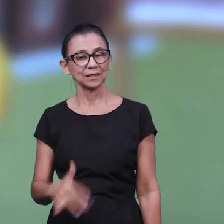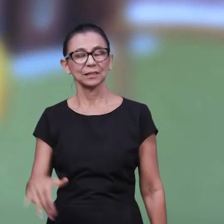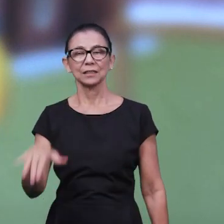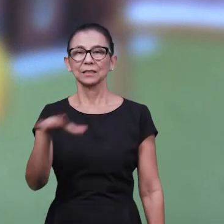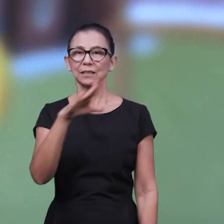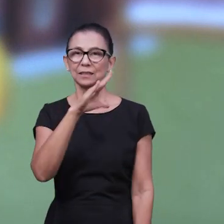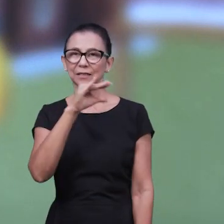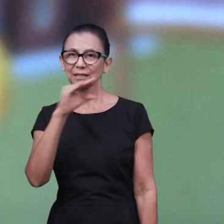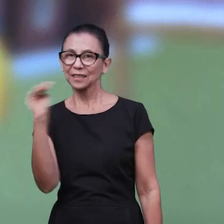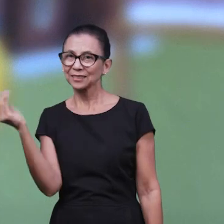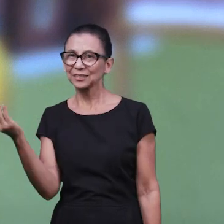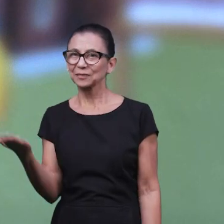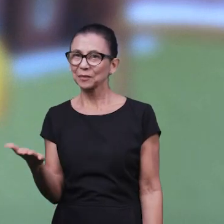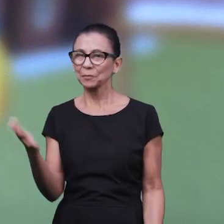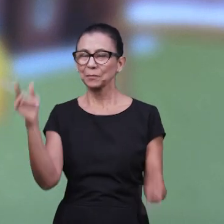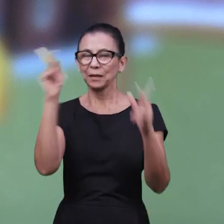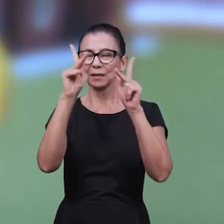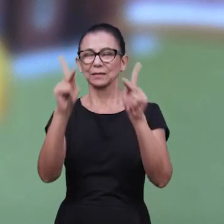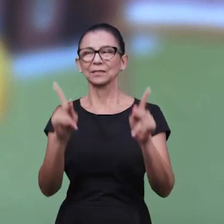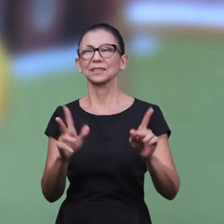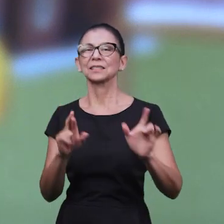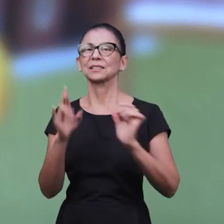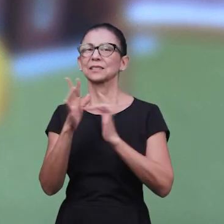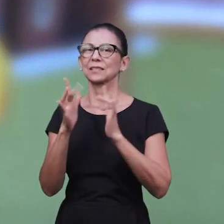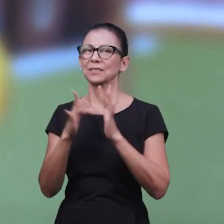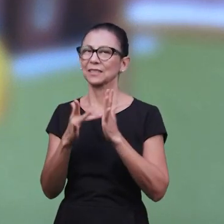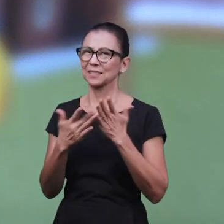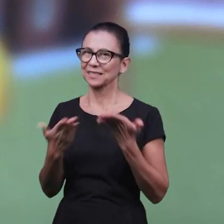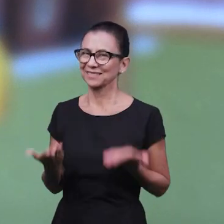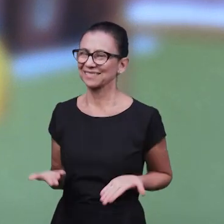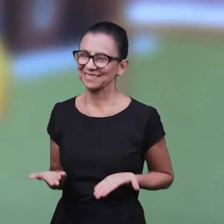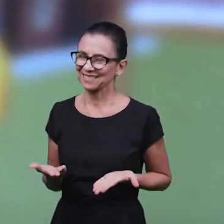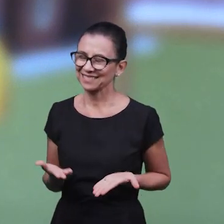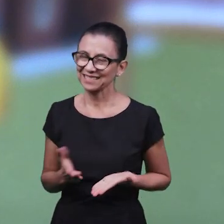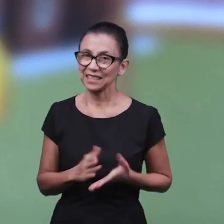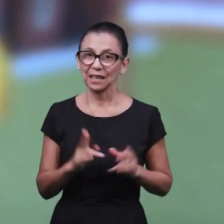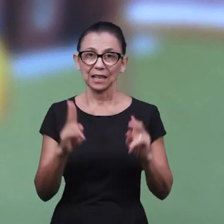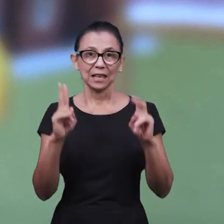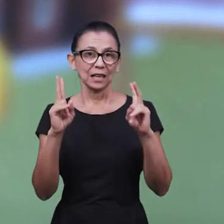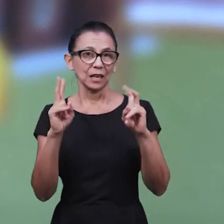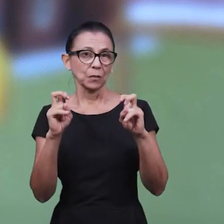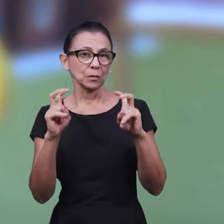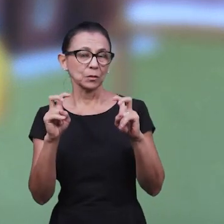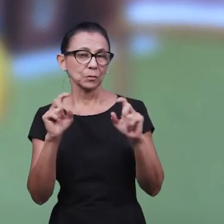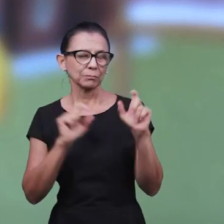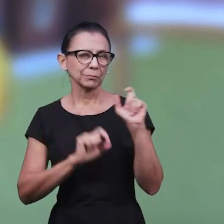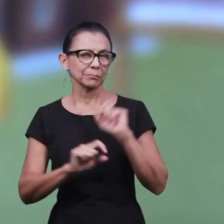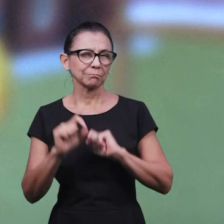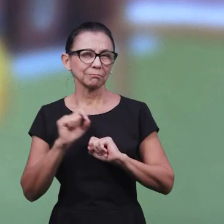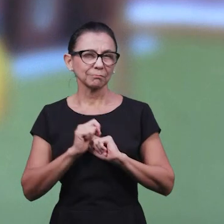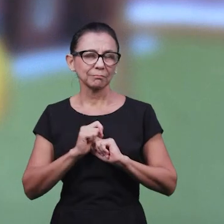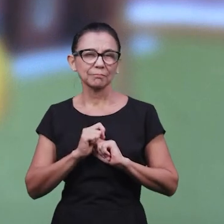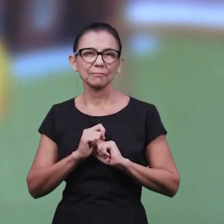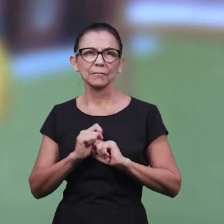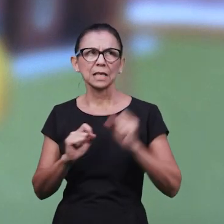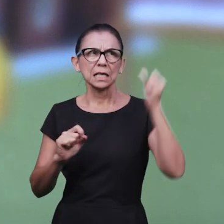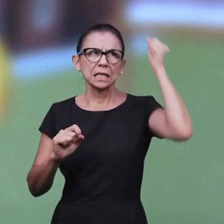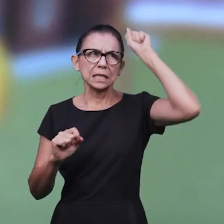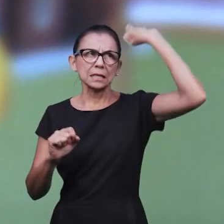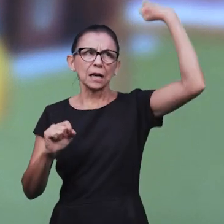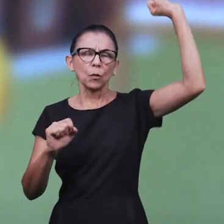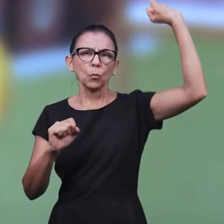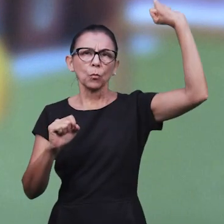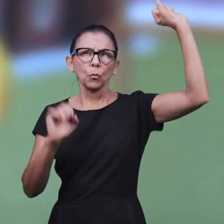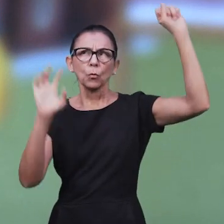crianças, intermediários e adolescentes, com a paz do Senhor Jesus. O assunto da aula é a longa guerra entre